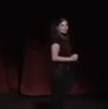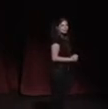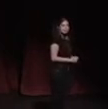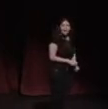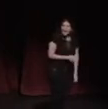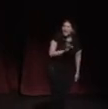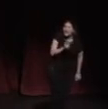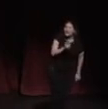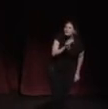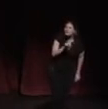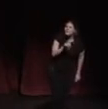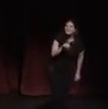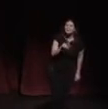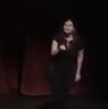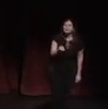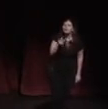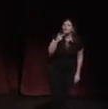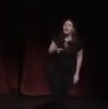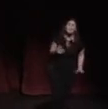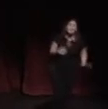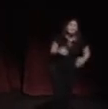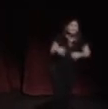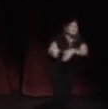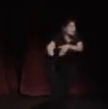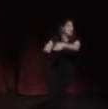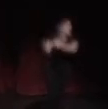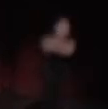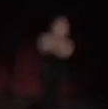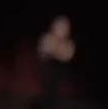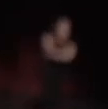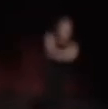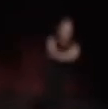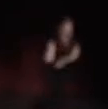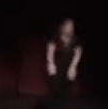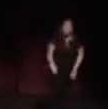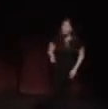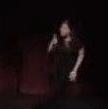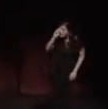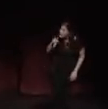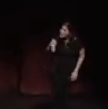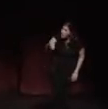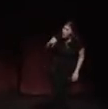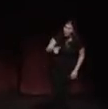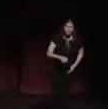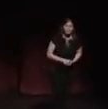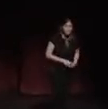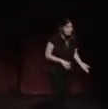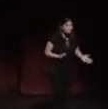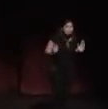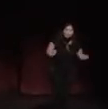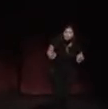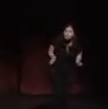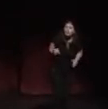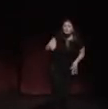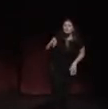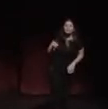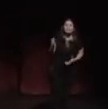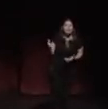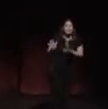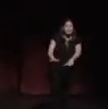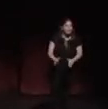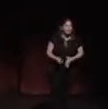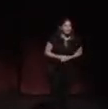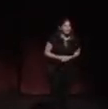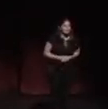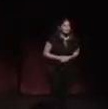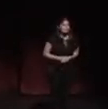falava para mim, Estela, manda eles embora. Eu falava, eu estou mandando eles embora. Eu falava, os filhos estão ótimos, vocês podem ir embora